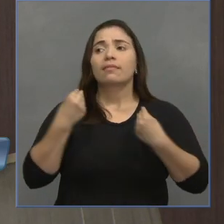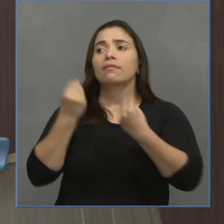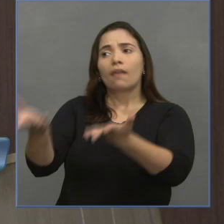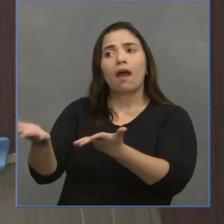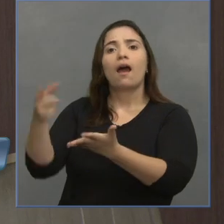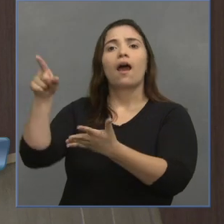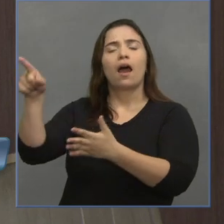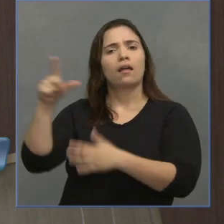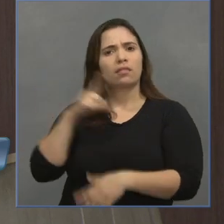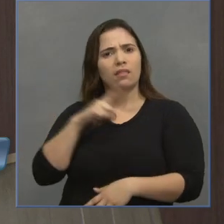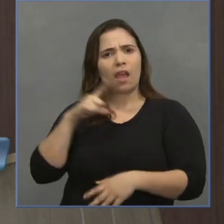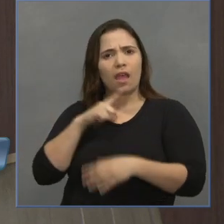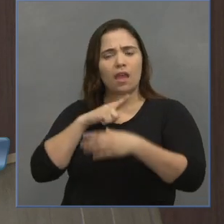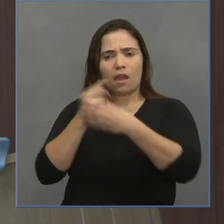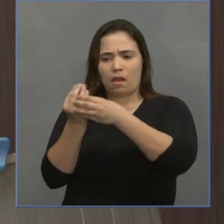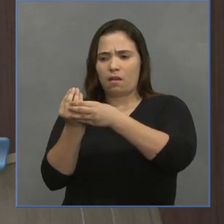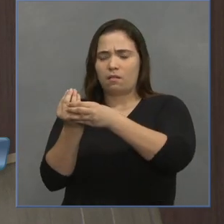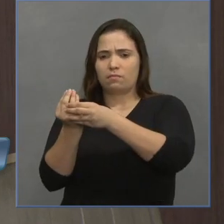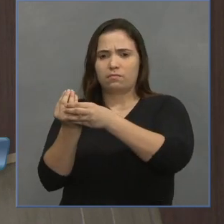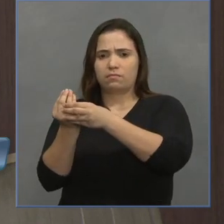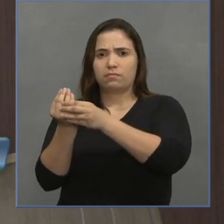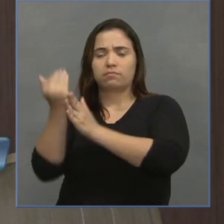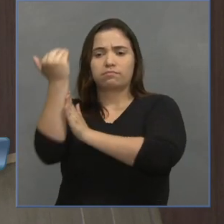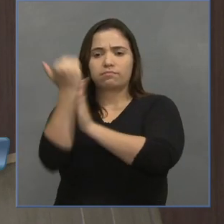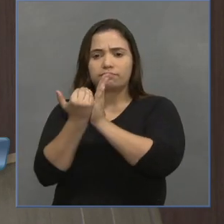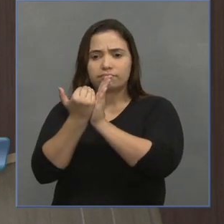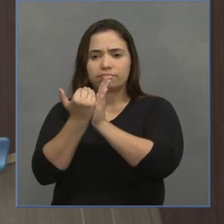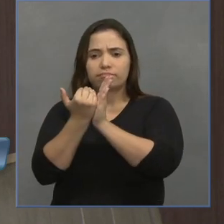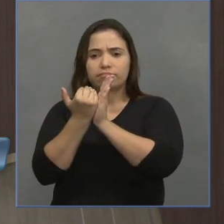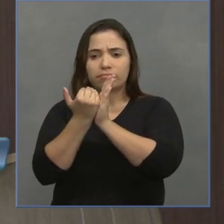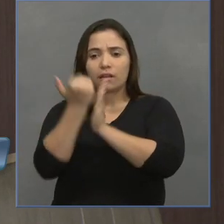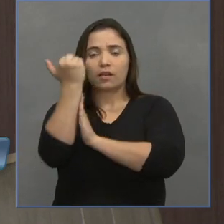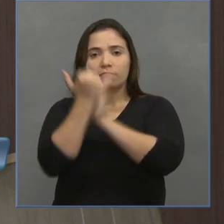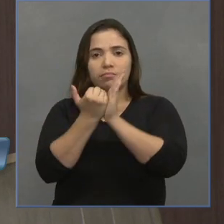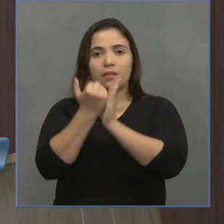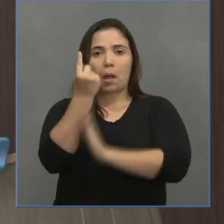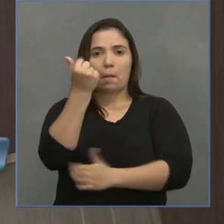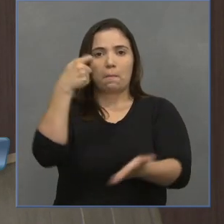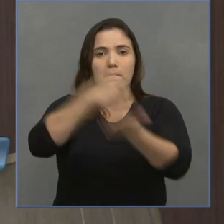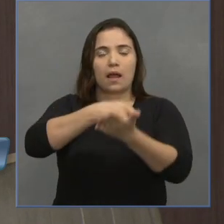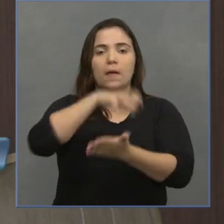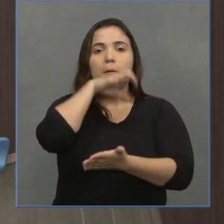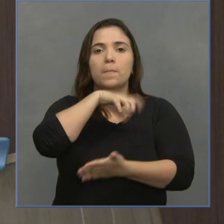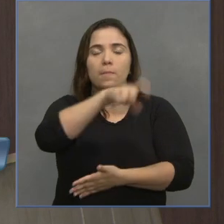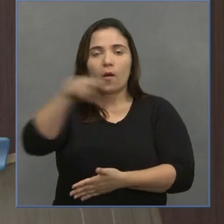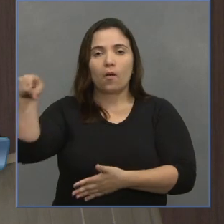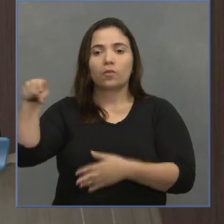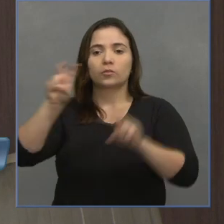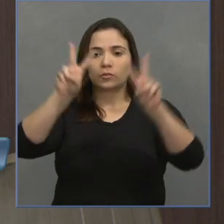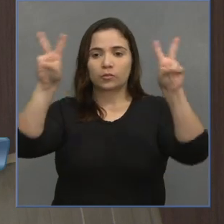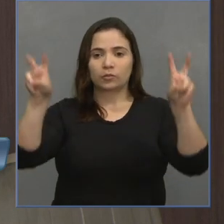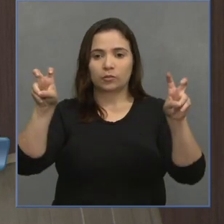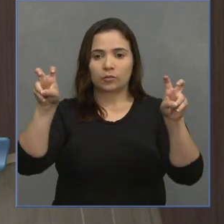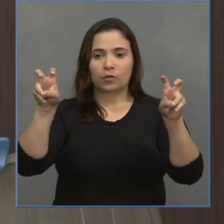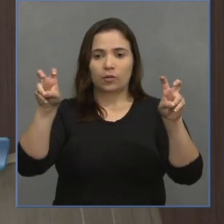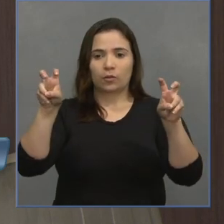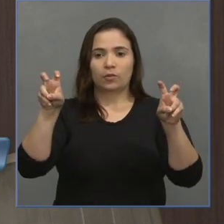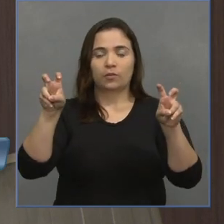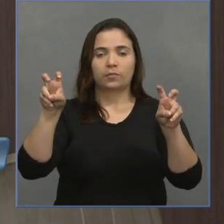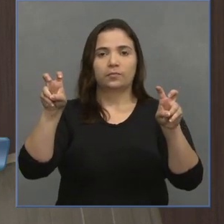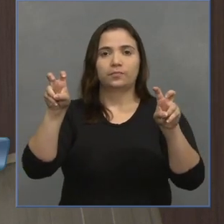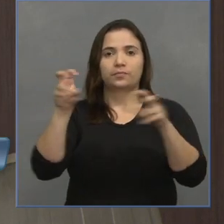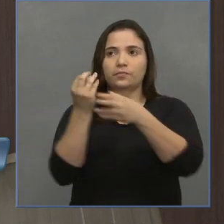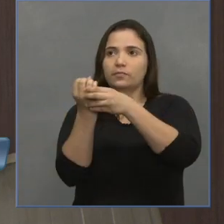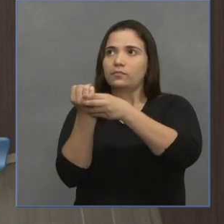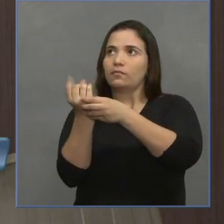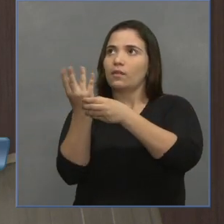carvão mineral, se tem redução tarifária e se tem redução fiscal no carvão mineral, por que não isentar, garantido